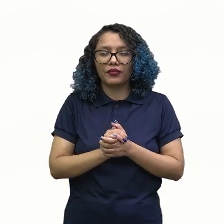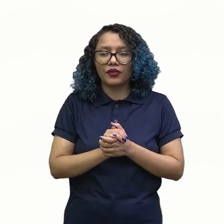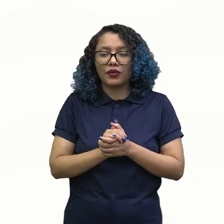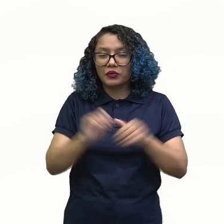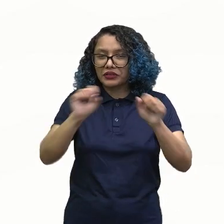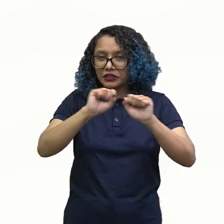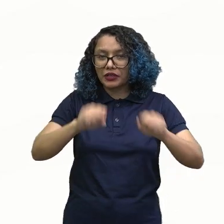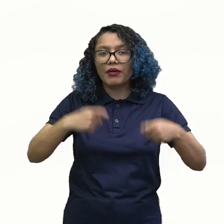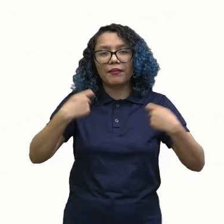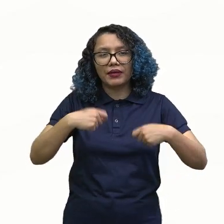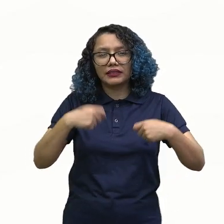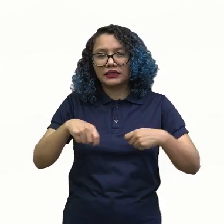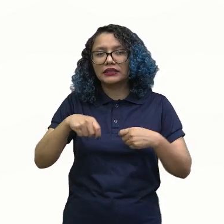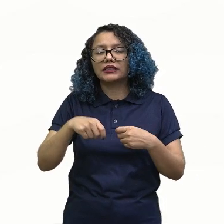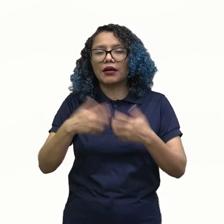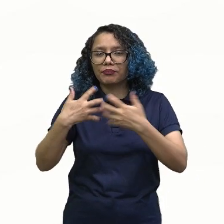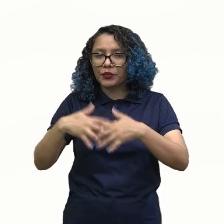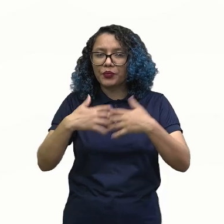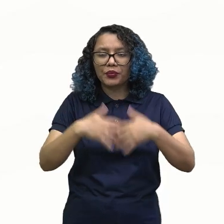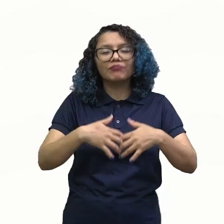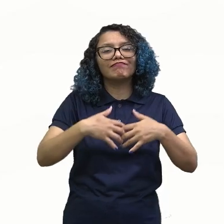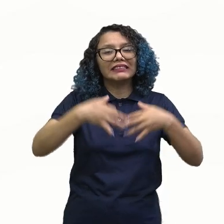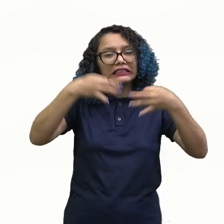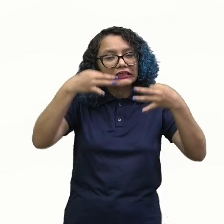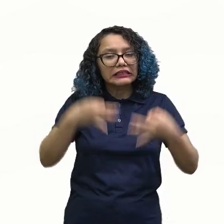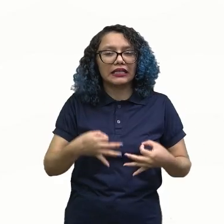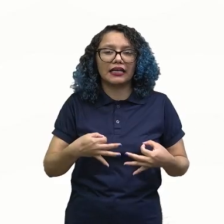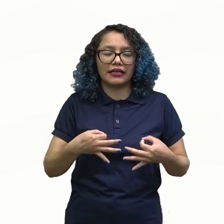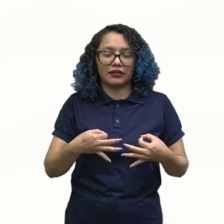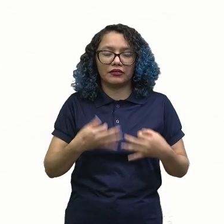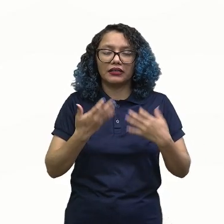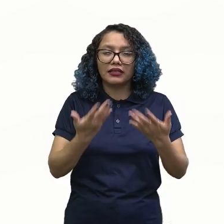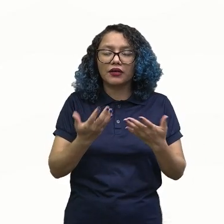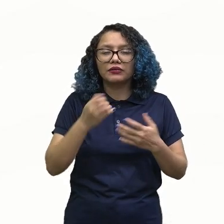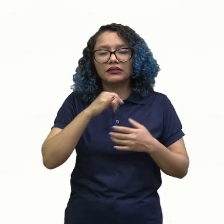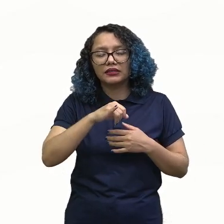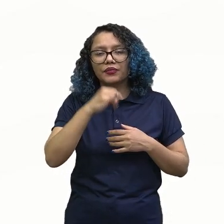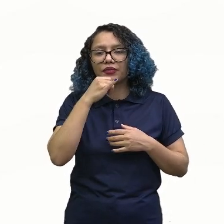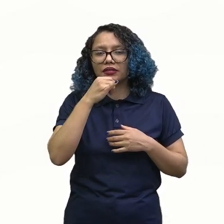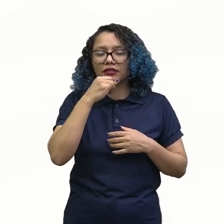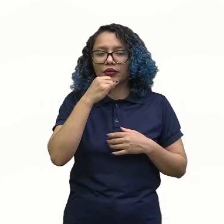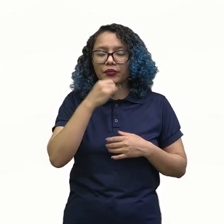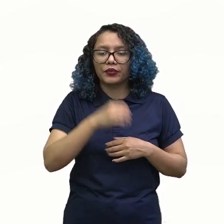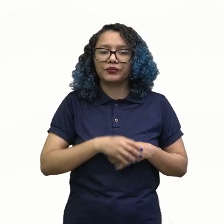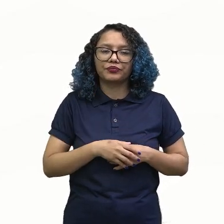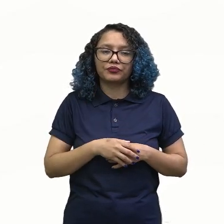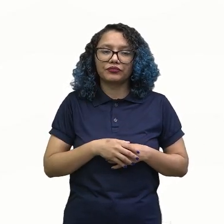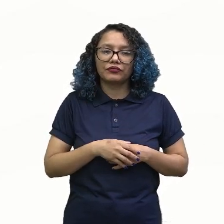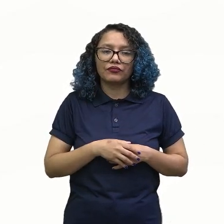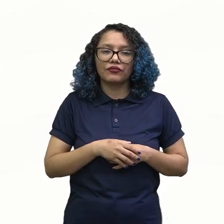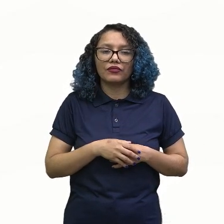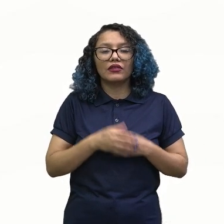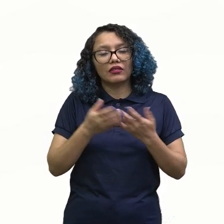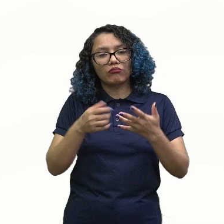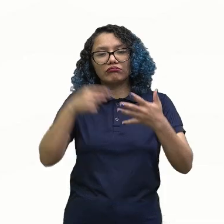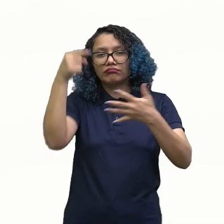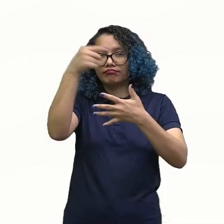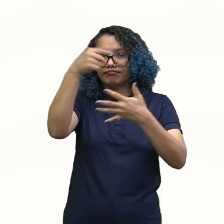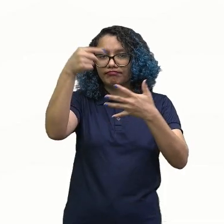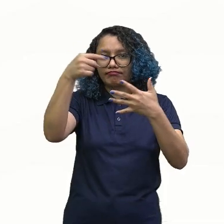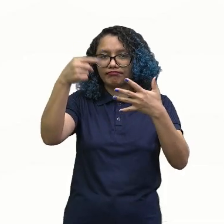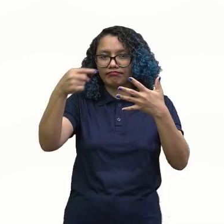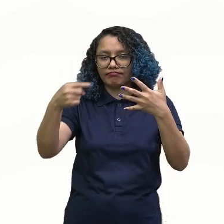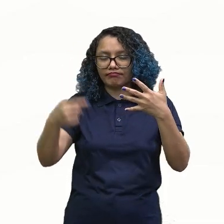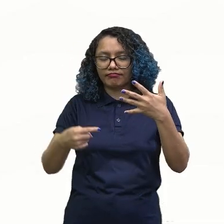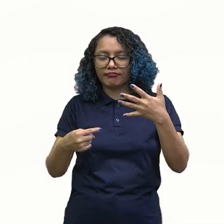funcionando corretamente. Então, nesse caso, quando a gente utilizar as medidas preventivas,